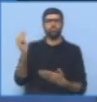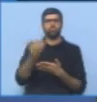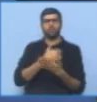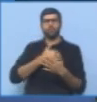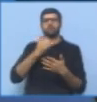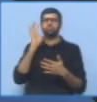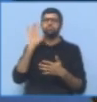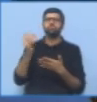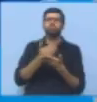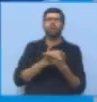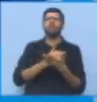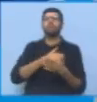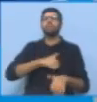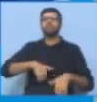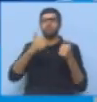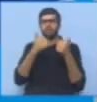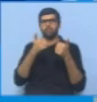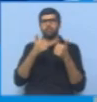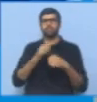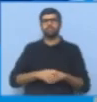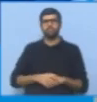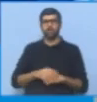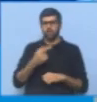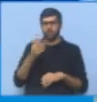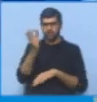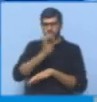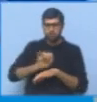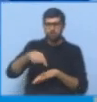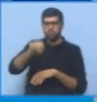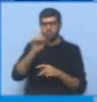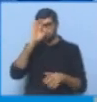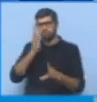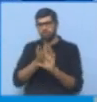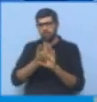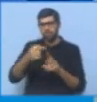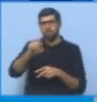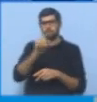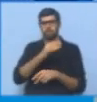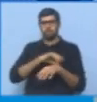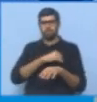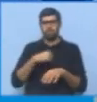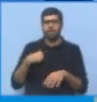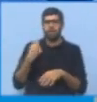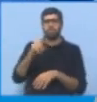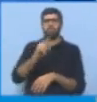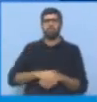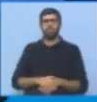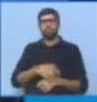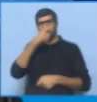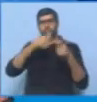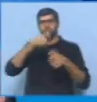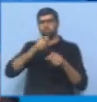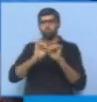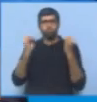Cidade, onde iam arquitetos, psicólogos, médicos, pessoas